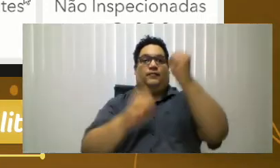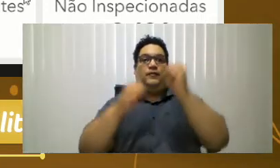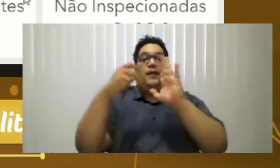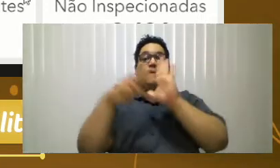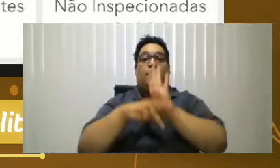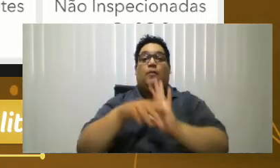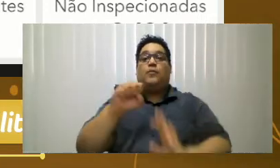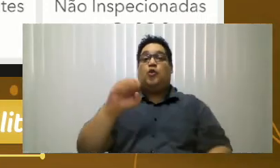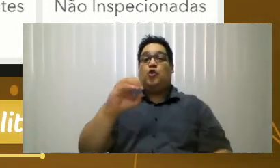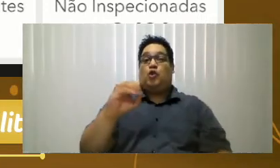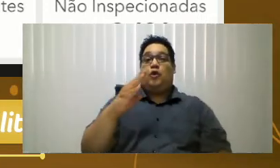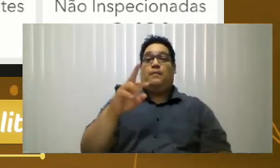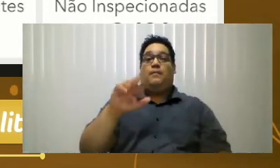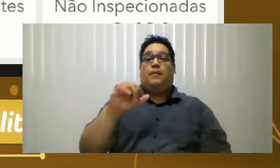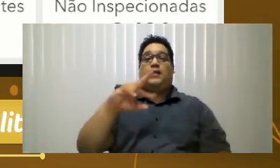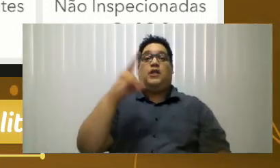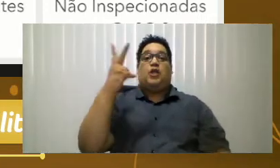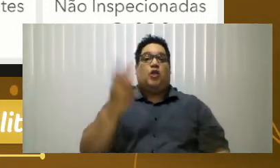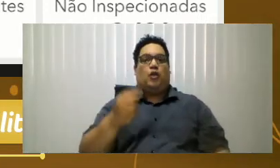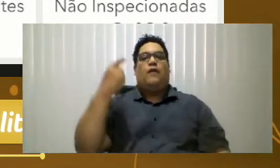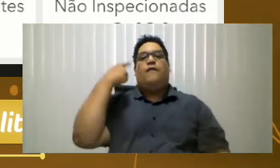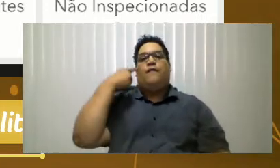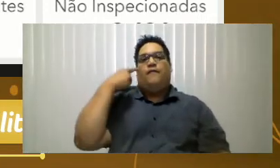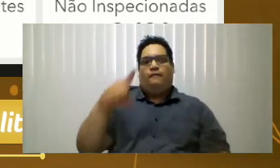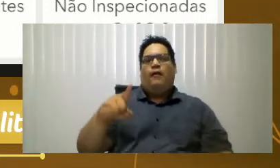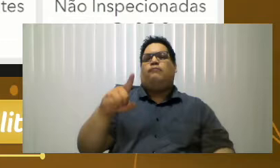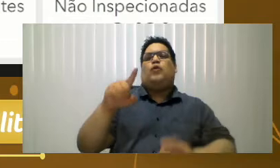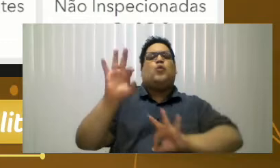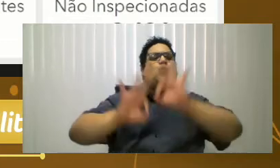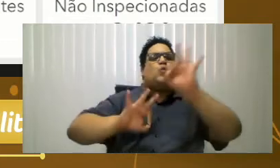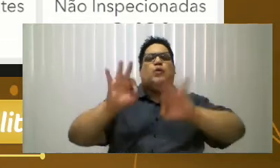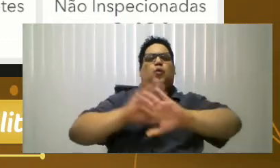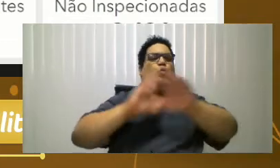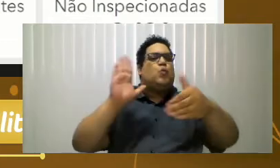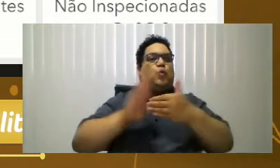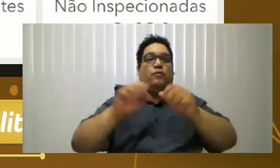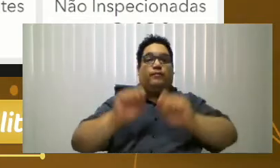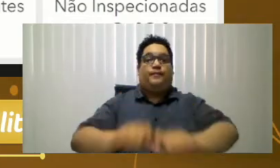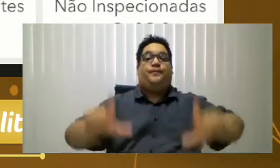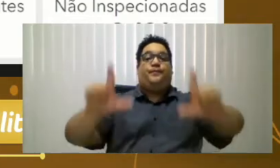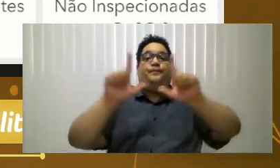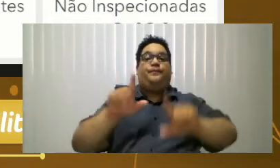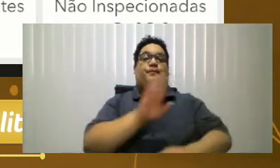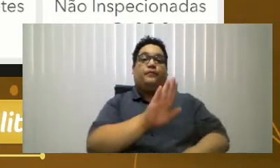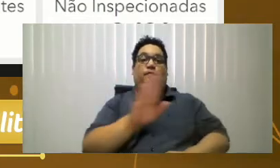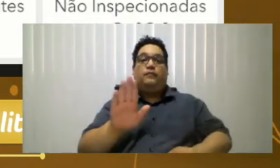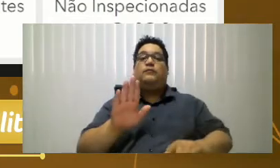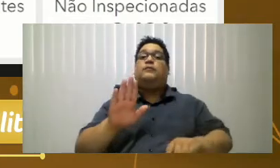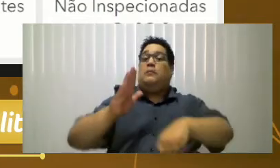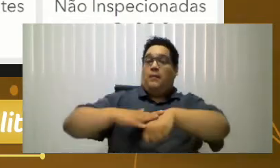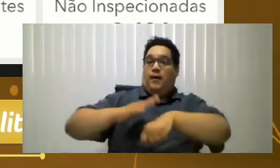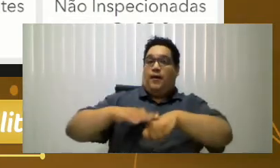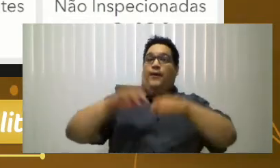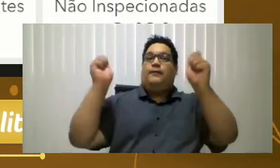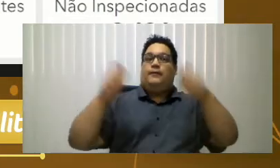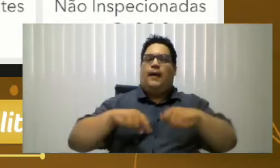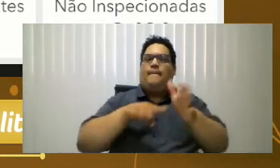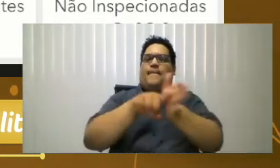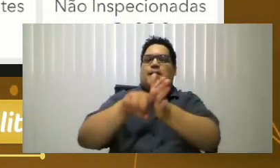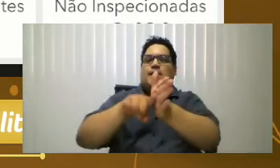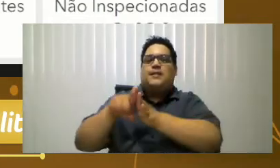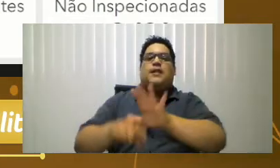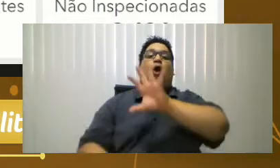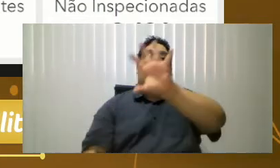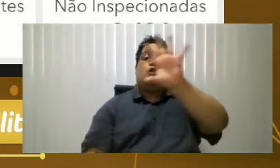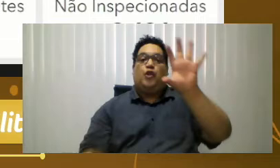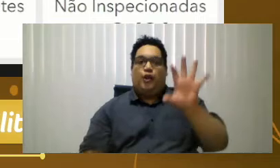dados. Assim, é só um exemplo, esse painel está preparado para a gente pesquisar a situação por regional,